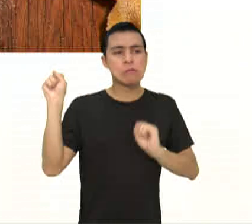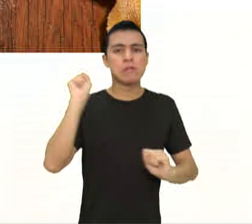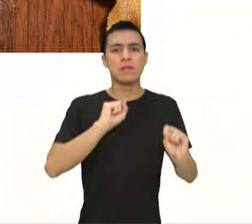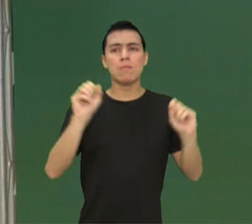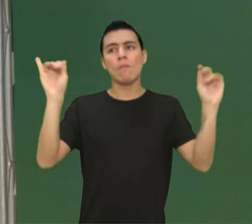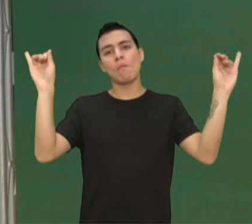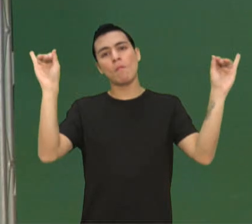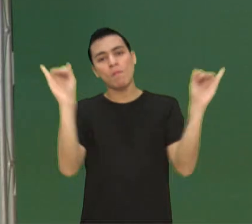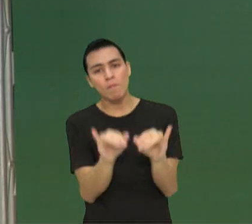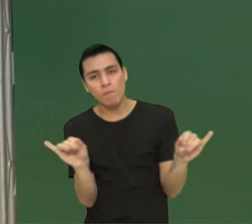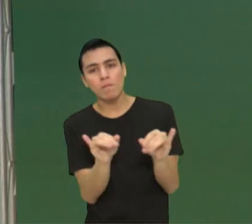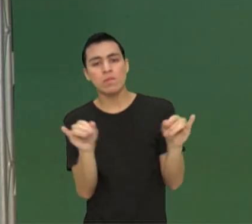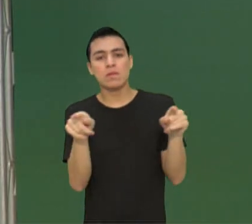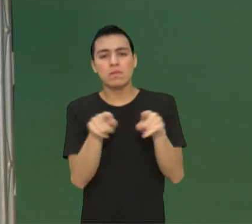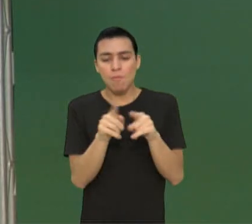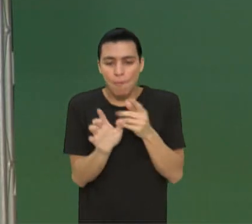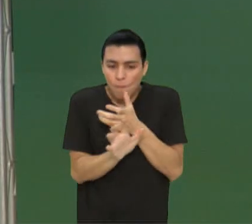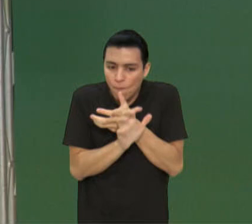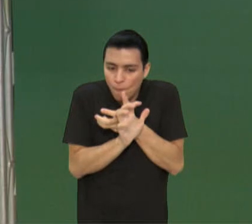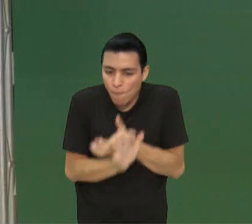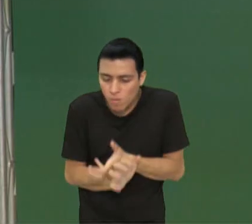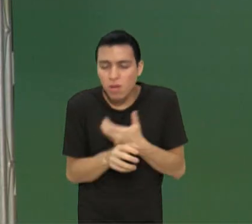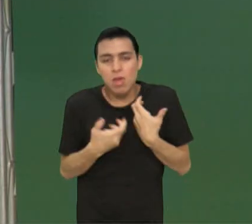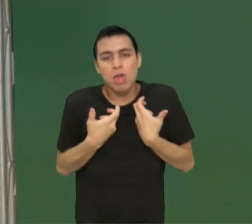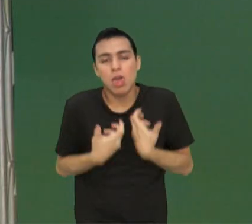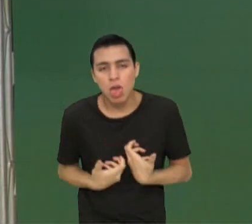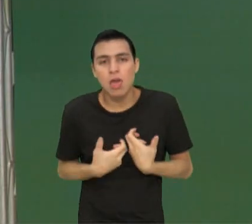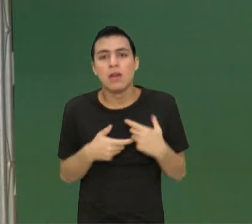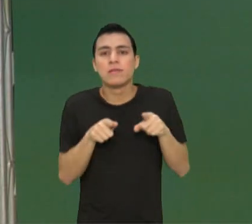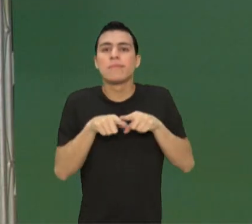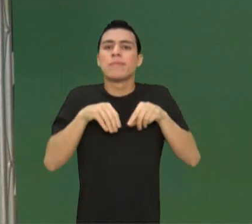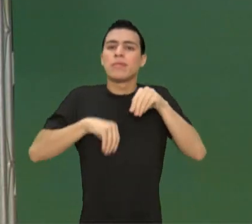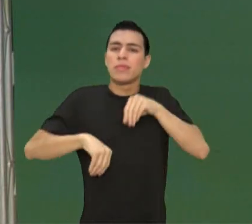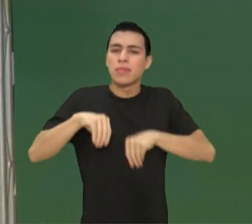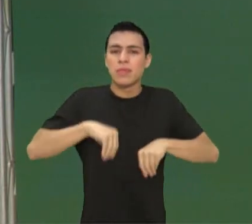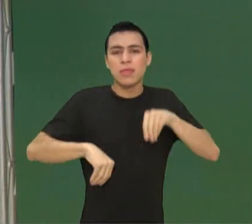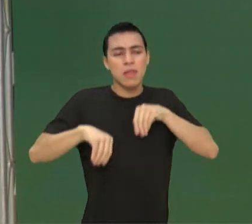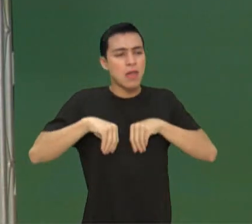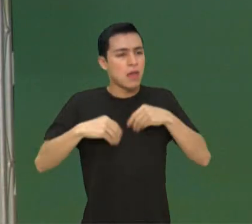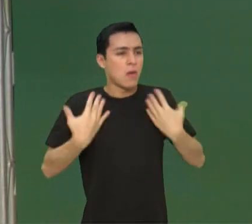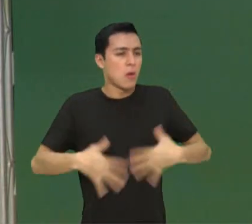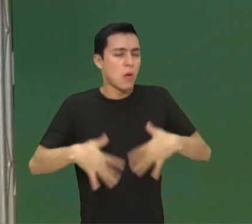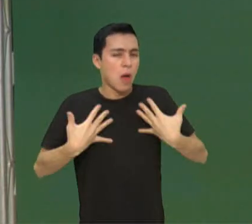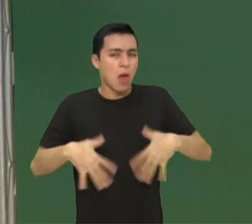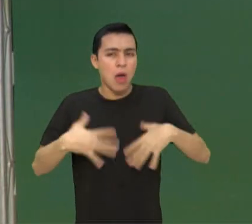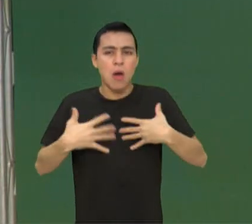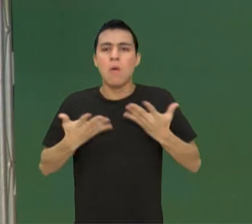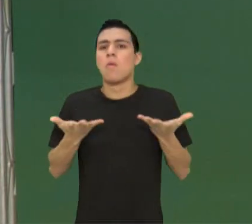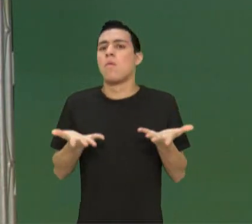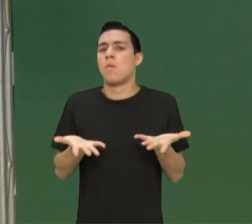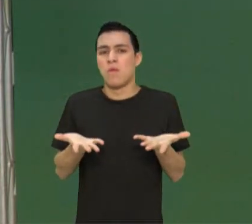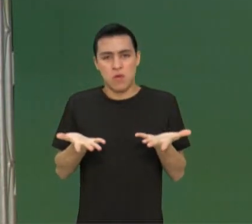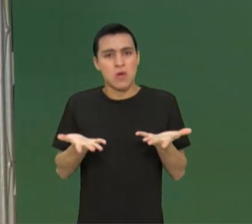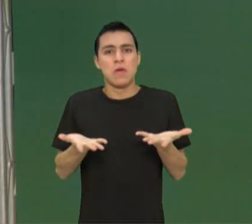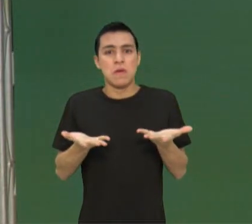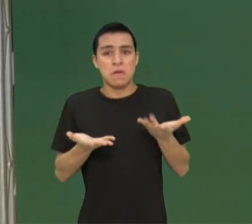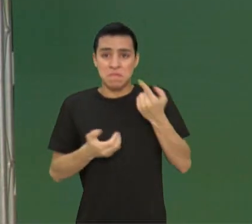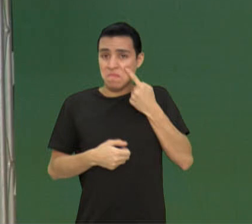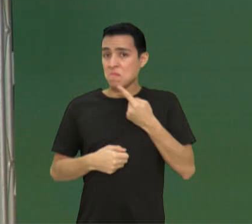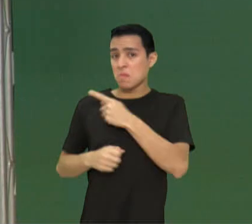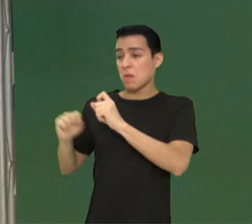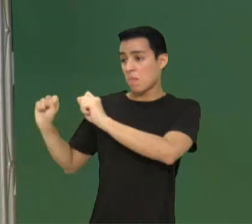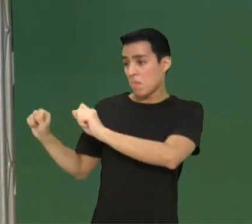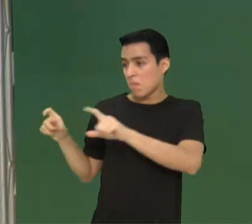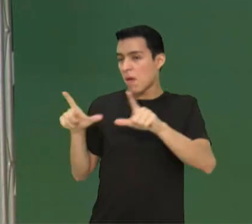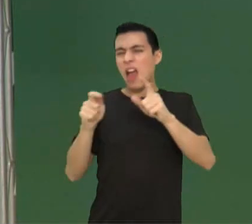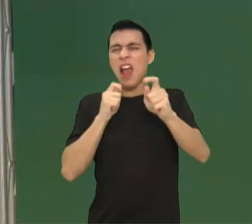emagrecimento exagerado, desnutrição, fadiga e depressão. Uau! A reportagem traz para